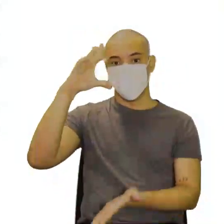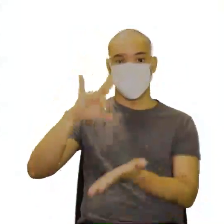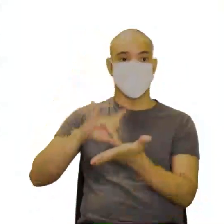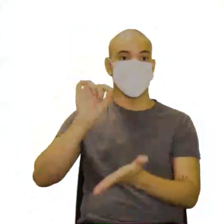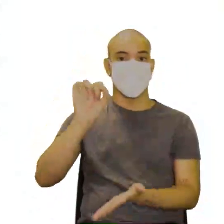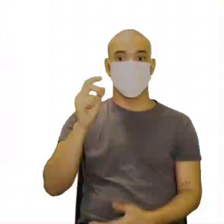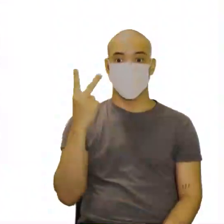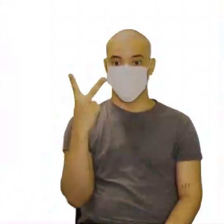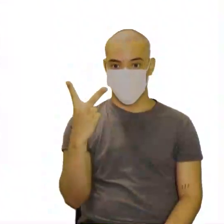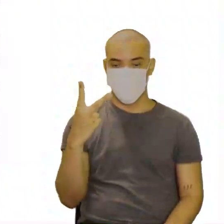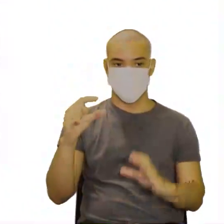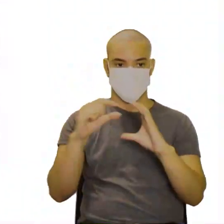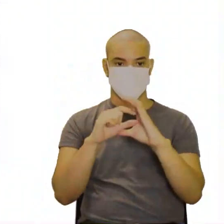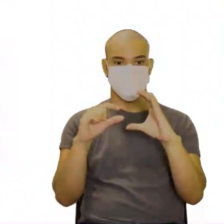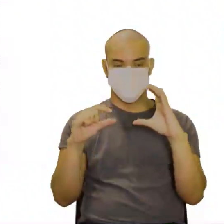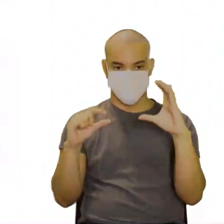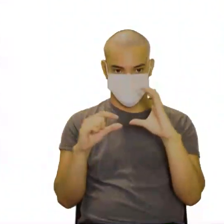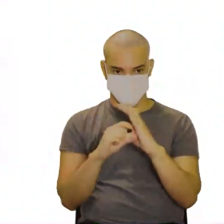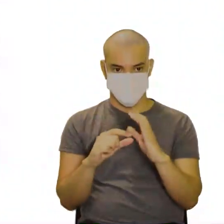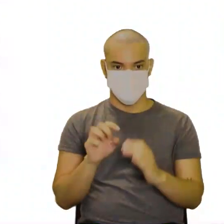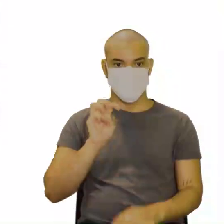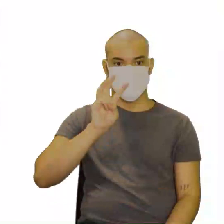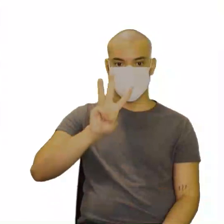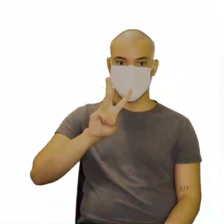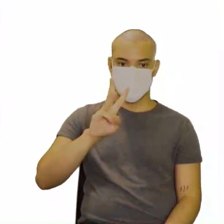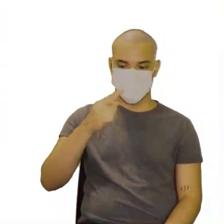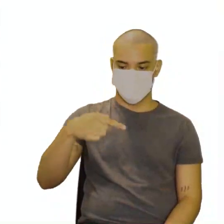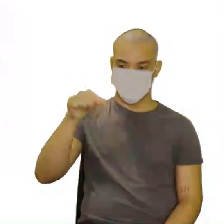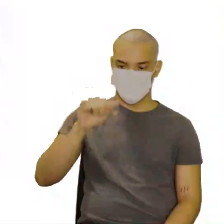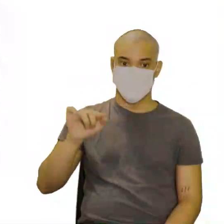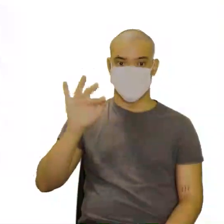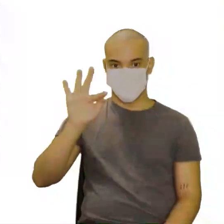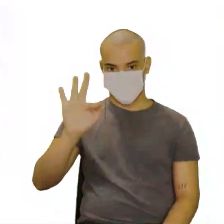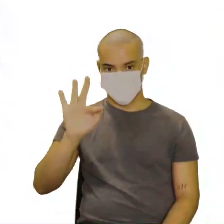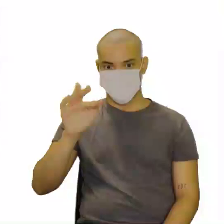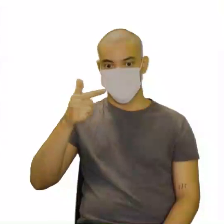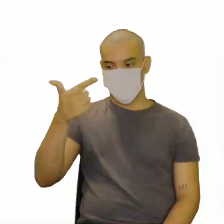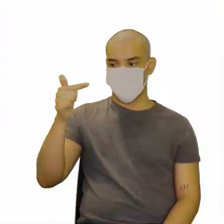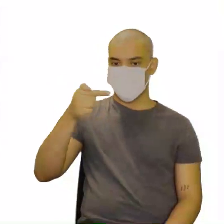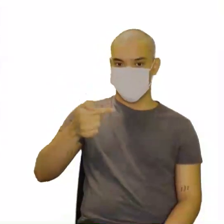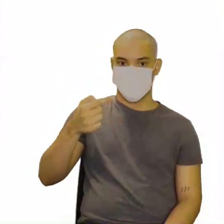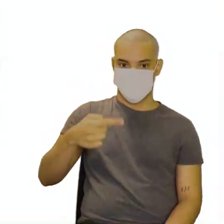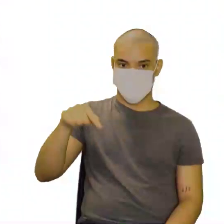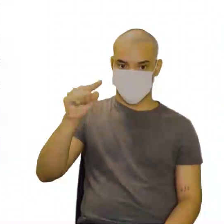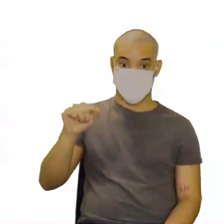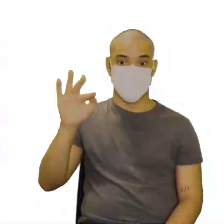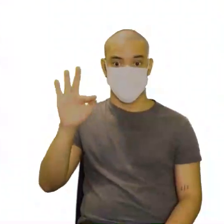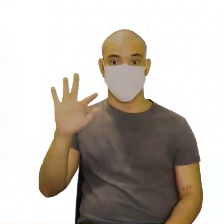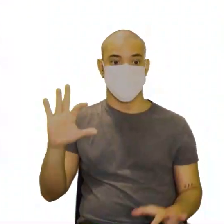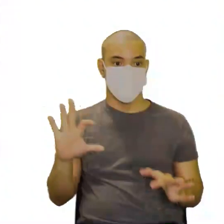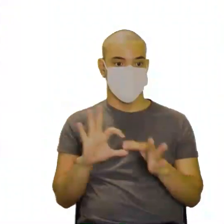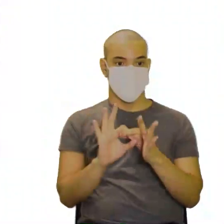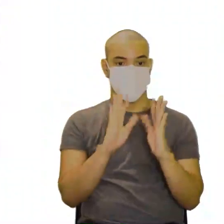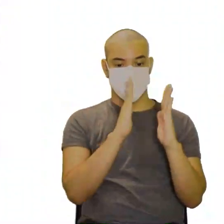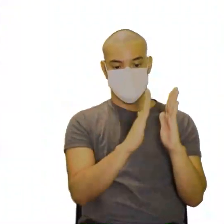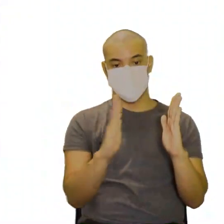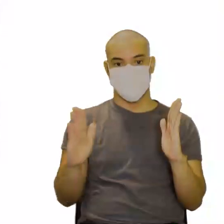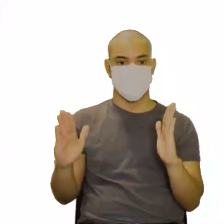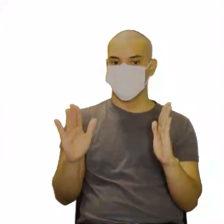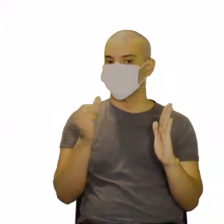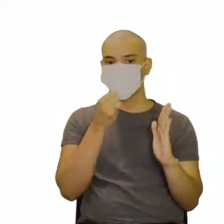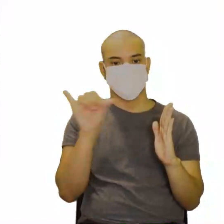2 capacitores do rádio, de 3 microfarad e 7 microfarad, ligados em série,